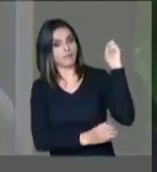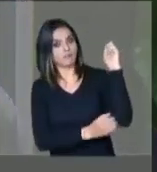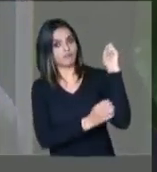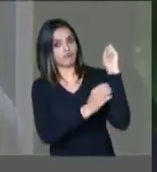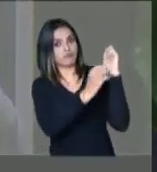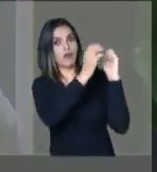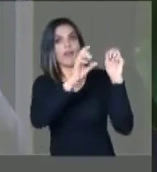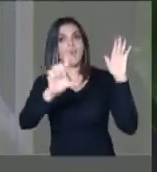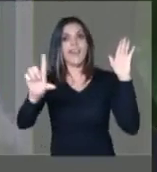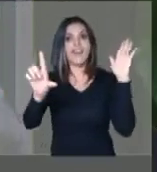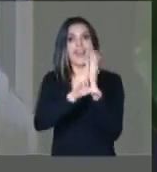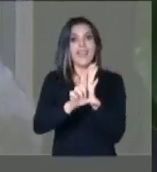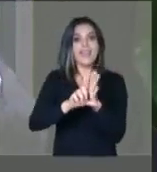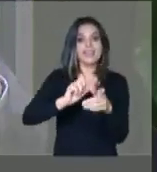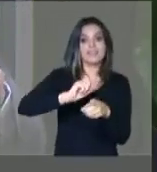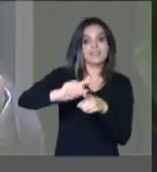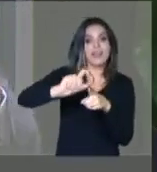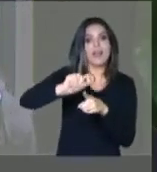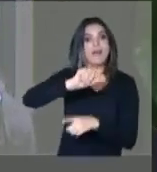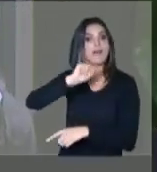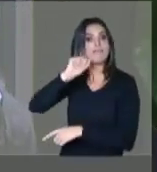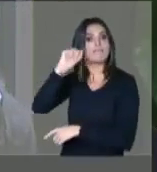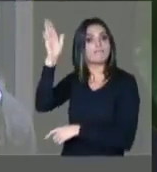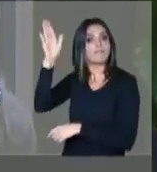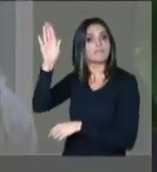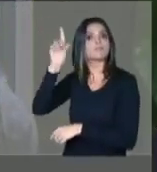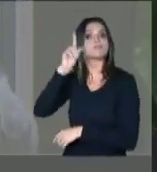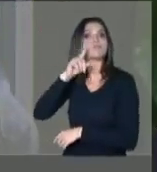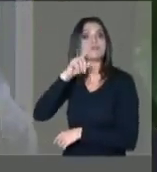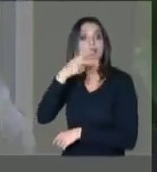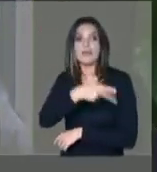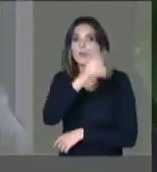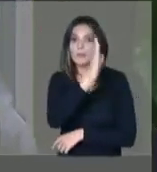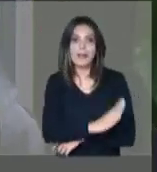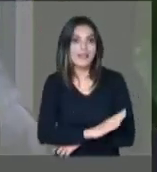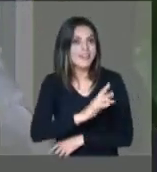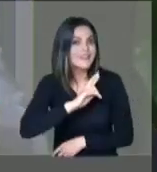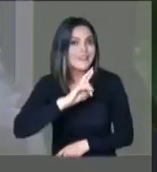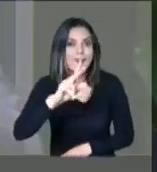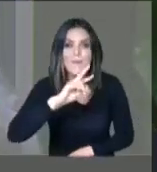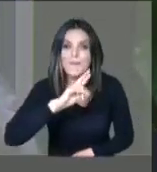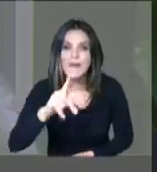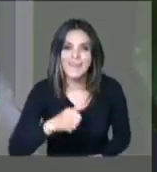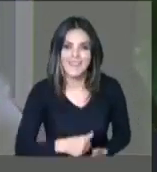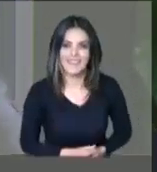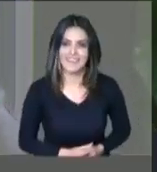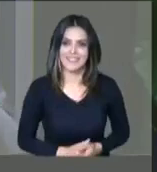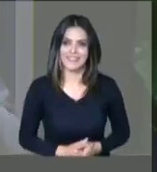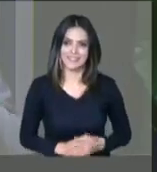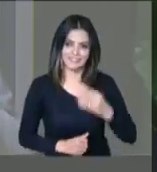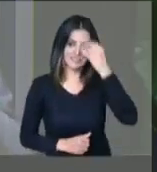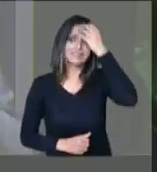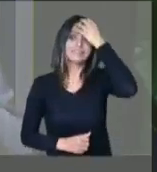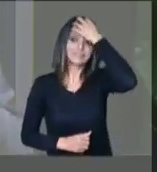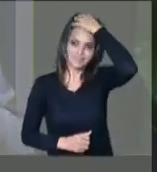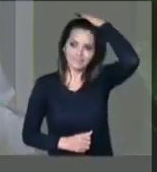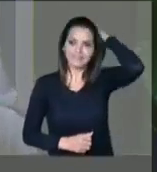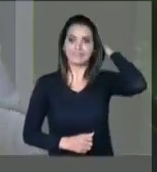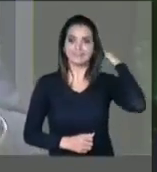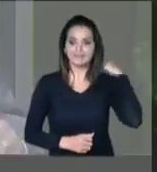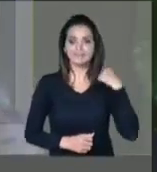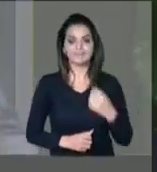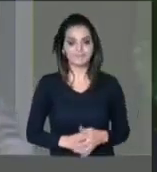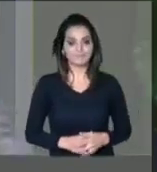leis e políticas tarifárias norte-americanas. Exportações e importações para o nosso